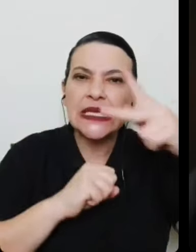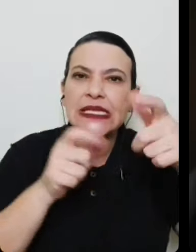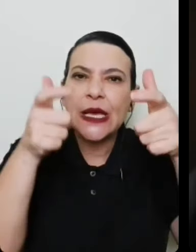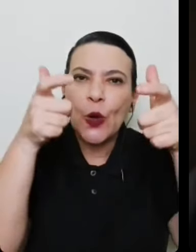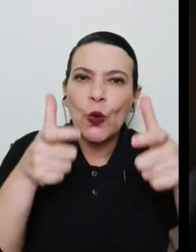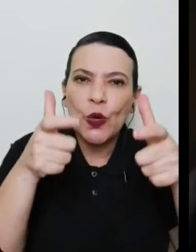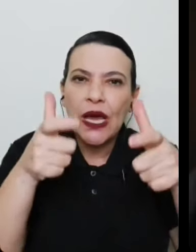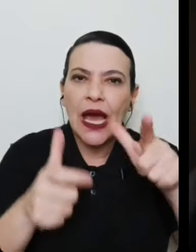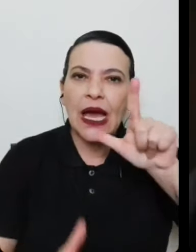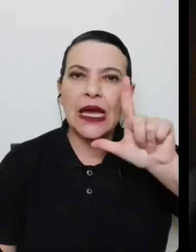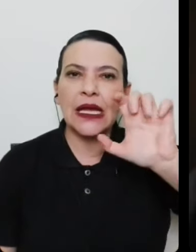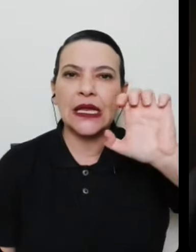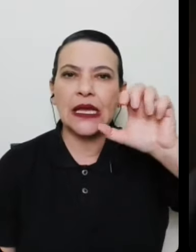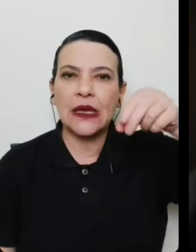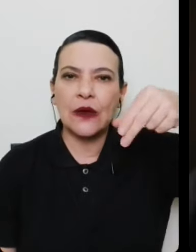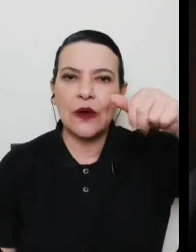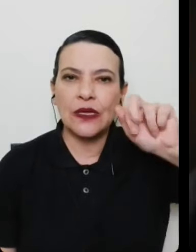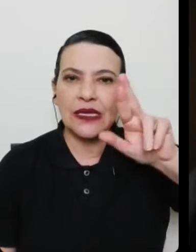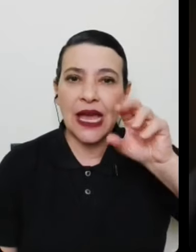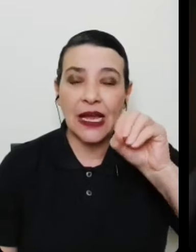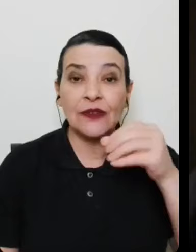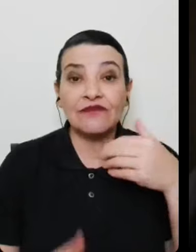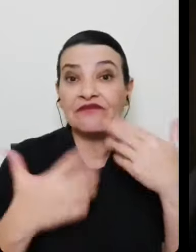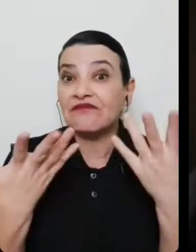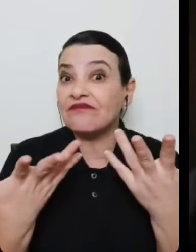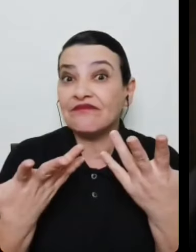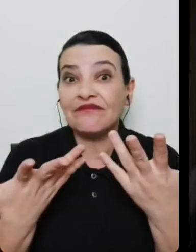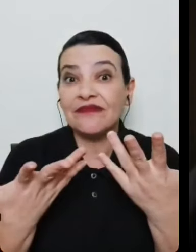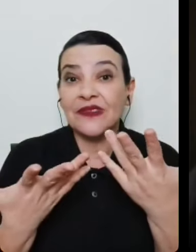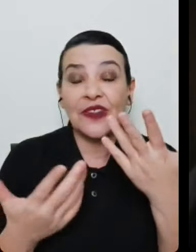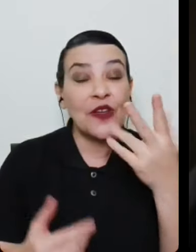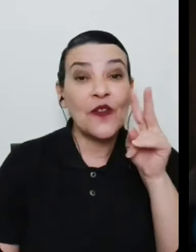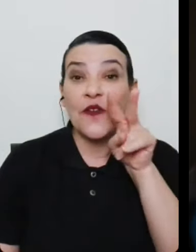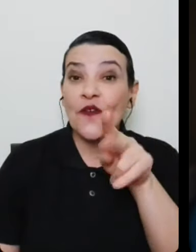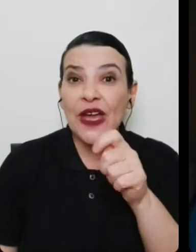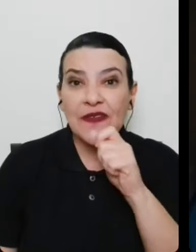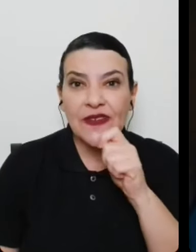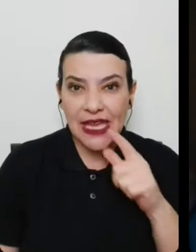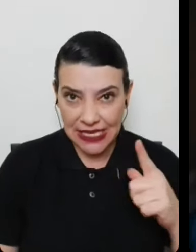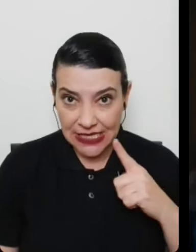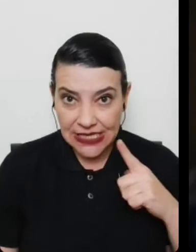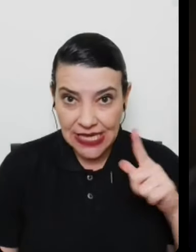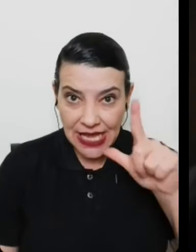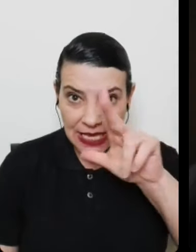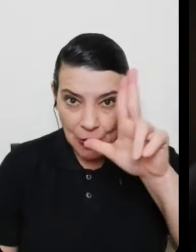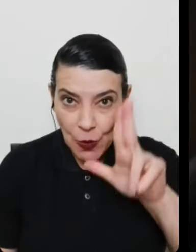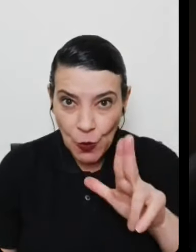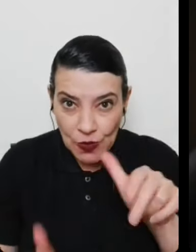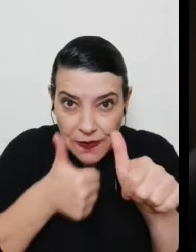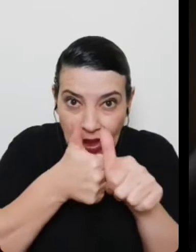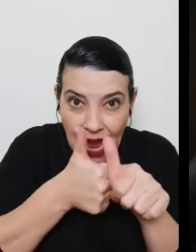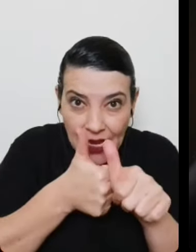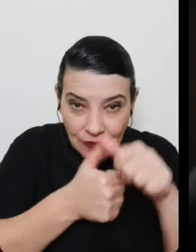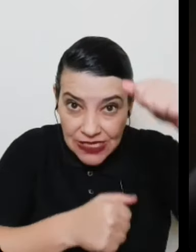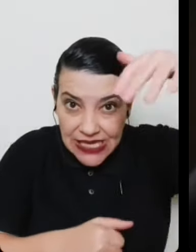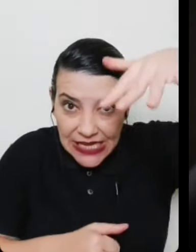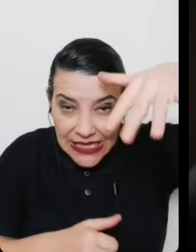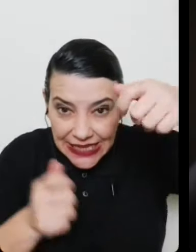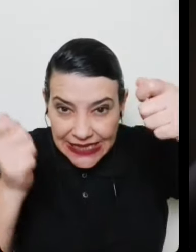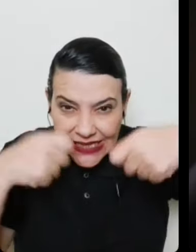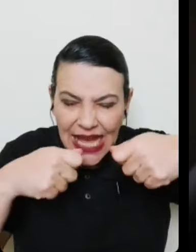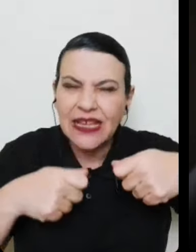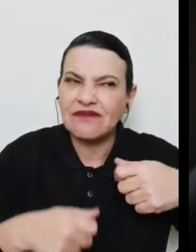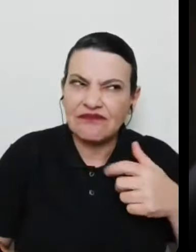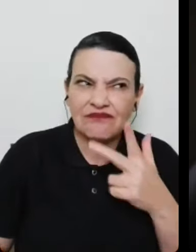né? E a gente vai ficar sem te ver direitinho. Tem uma luz perto aí para acender. Eu acho que tem uma